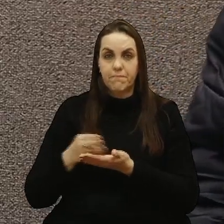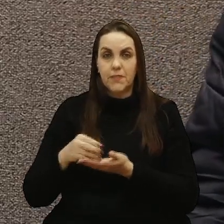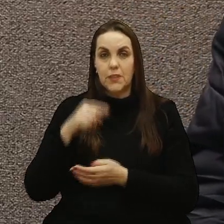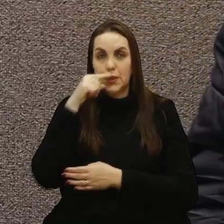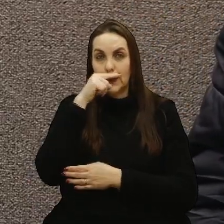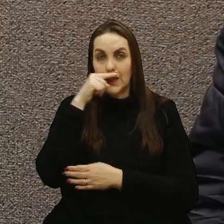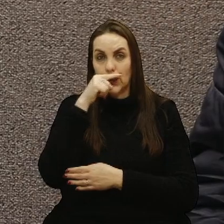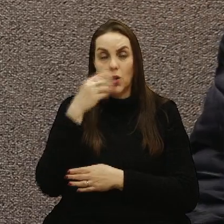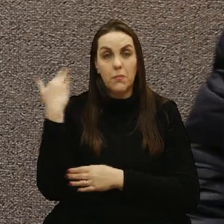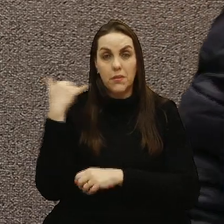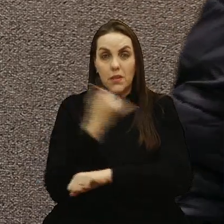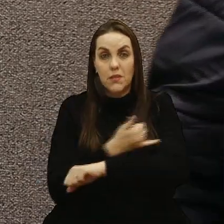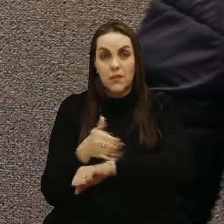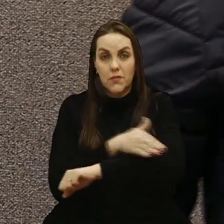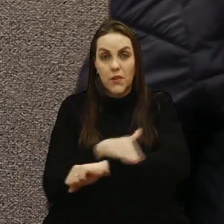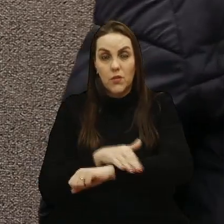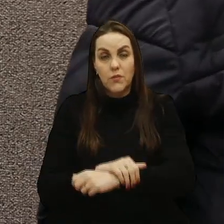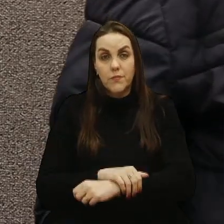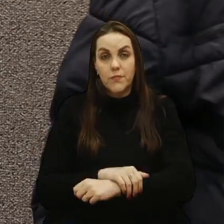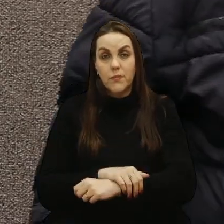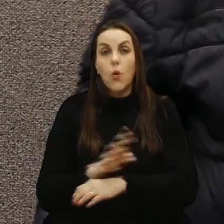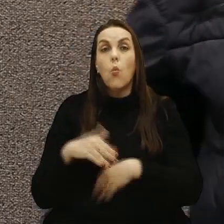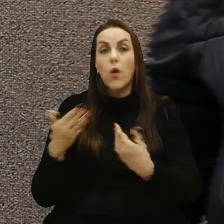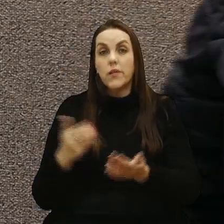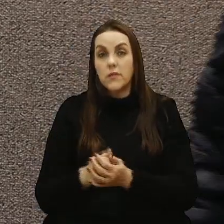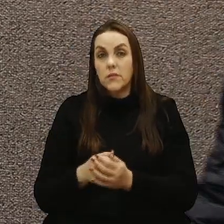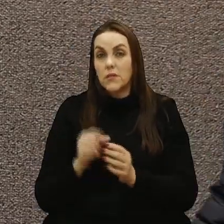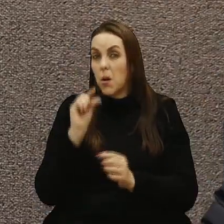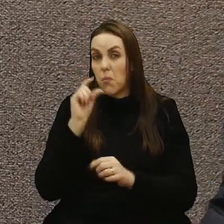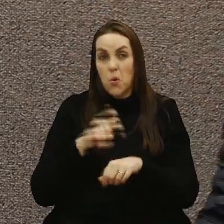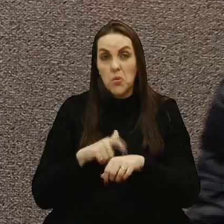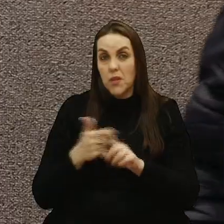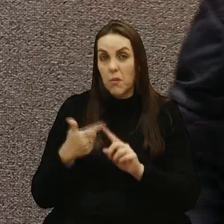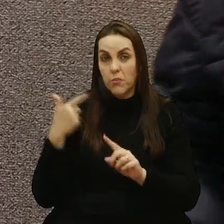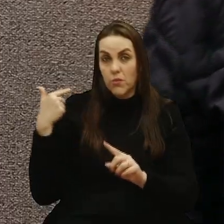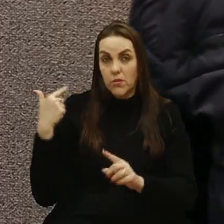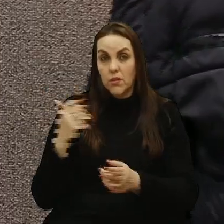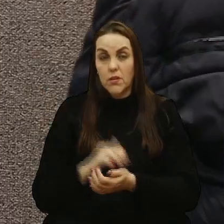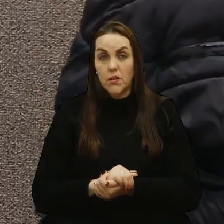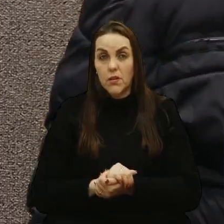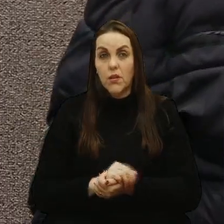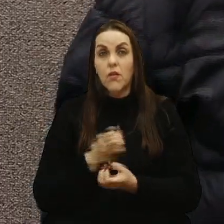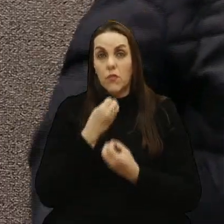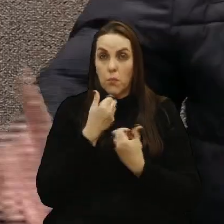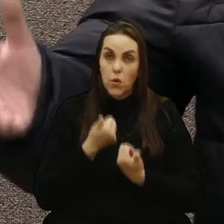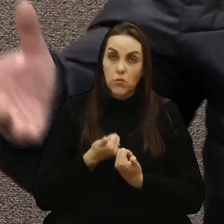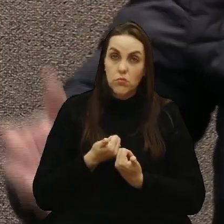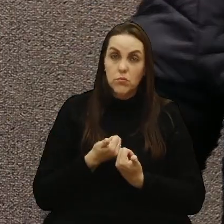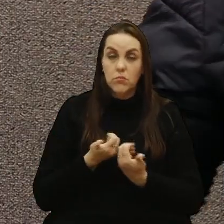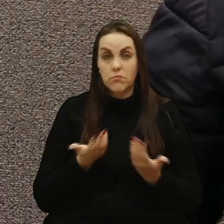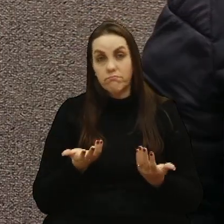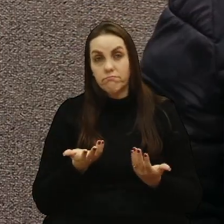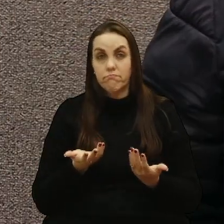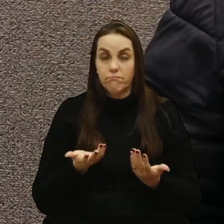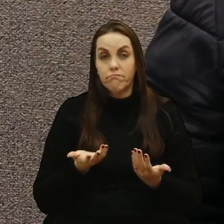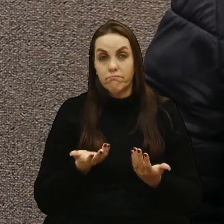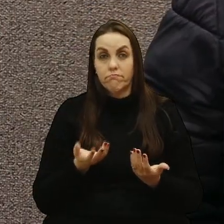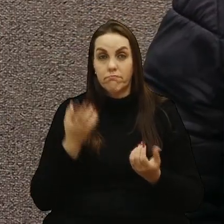asfaltos no interior? Quando? Alguns anos atrás. Foi bom? Meu